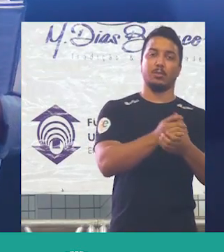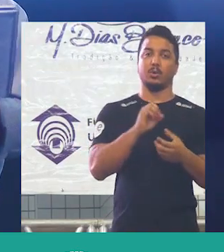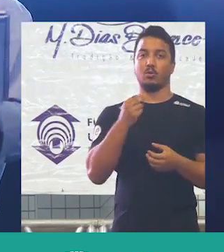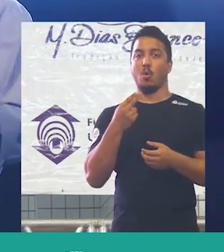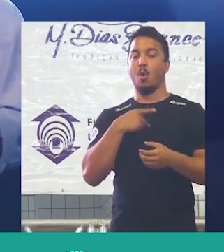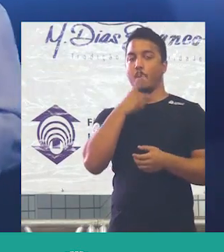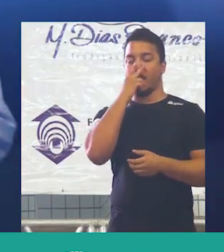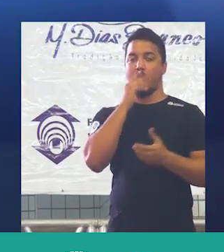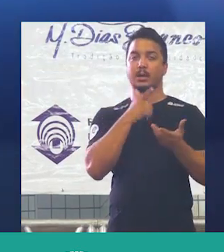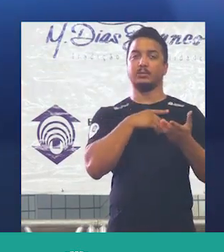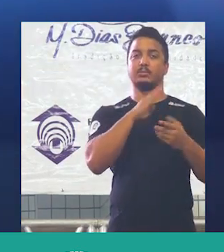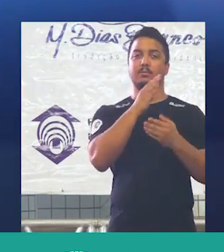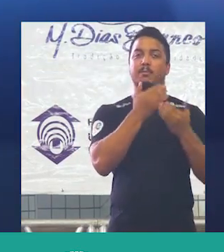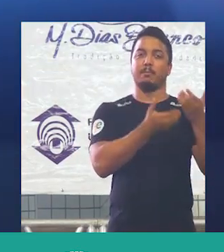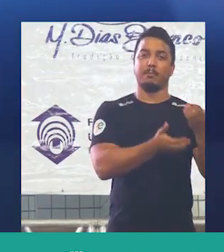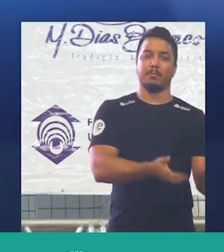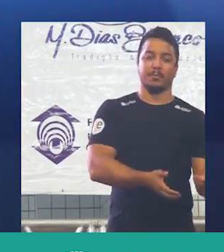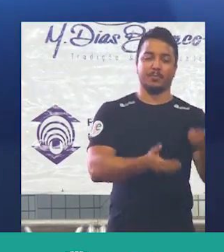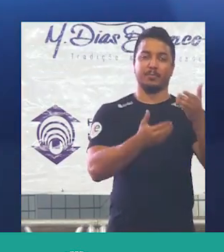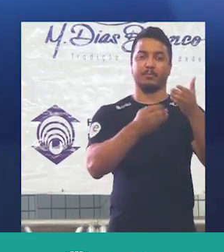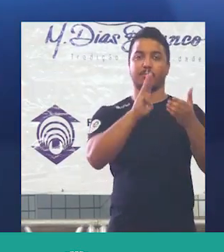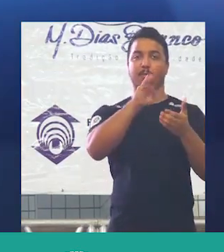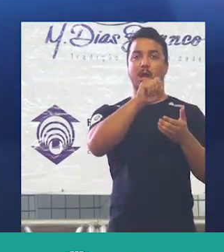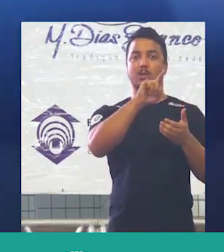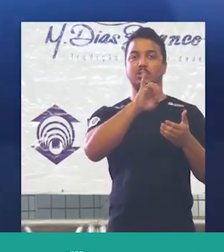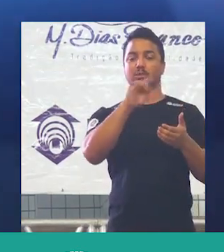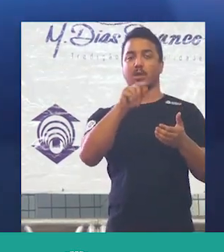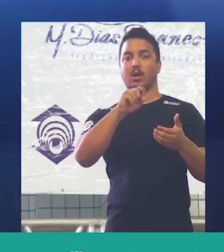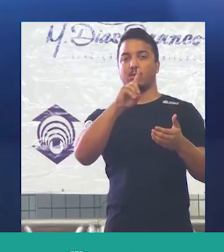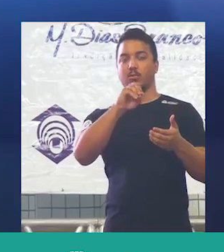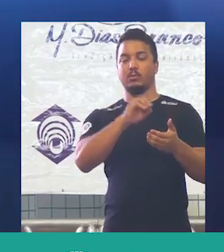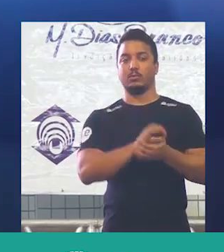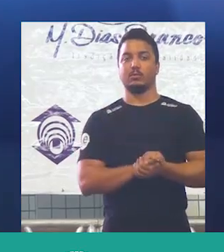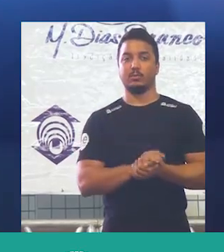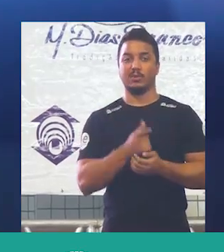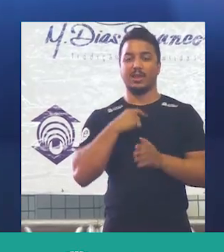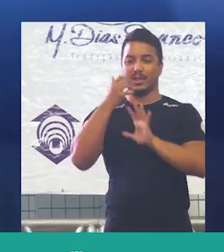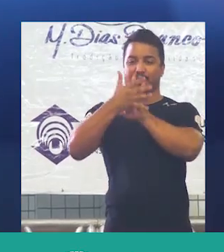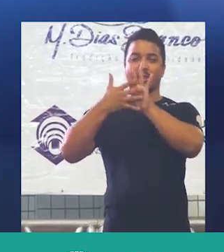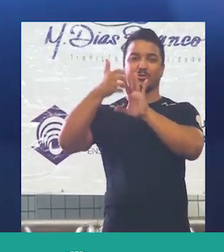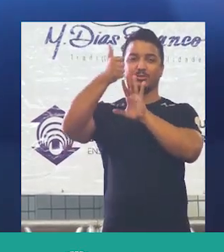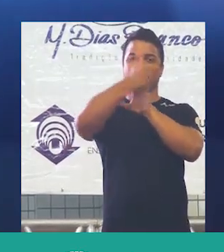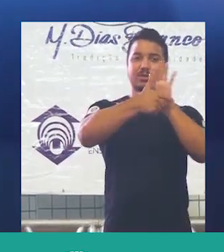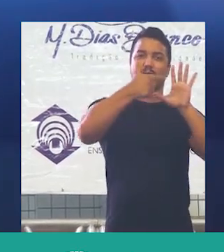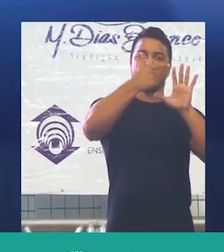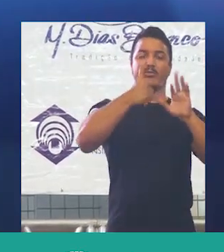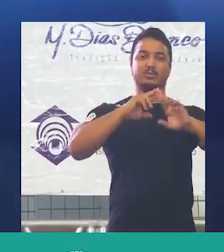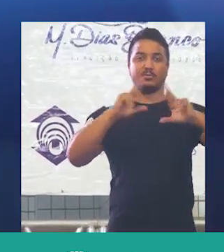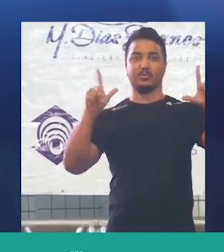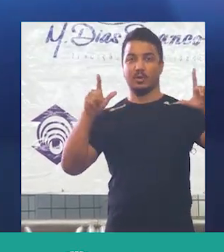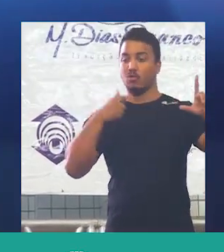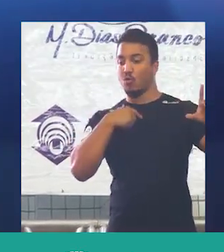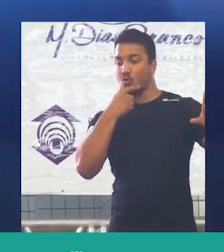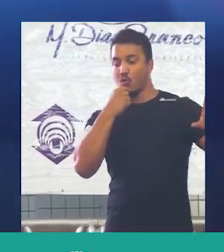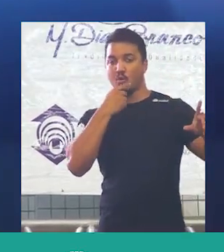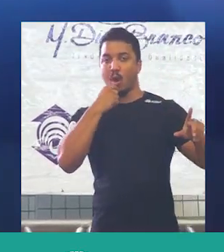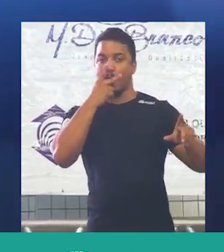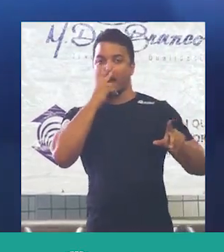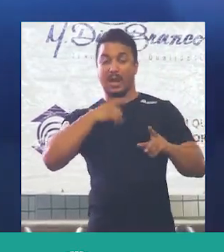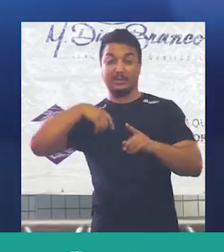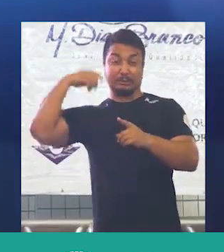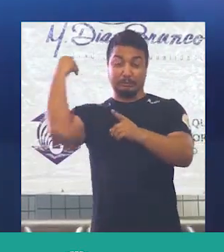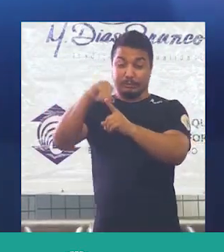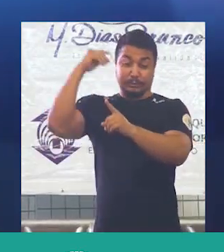ou batizado. Então veja que nós temos 2 textos bem diferentes, né? Um senhor que bate nos escravos, que os